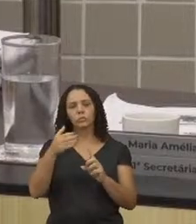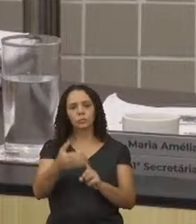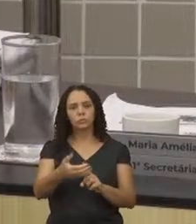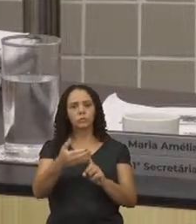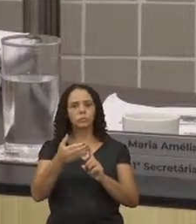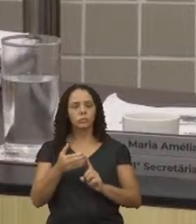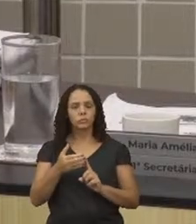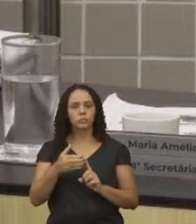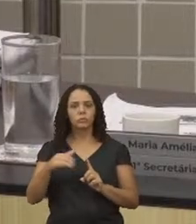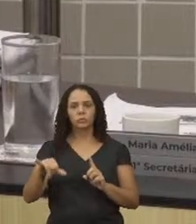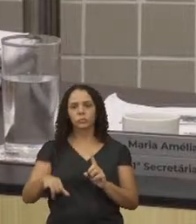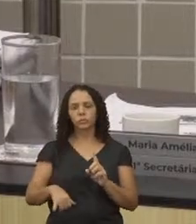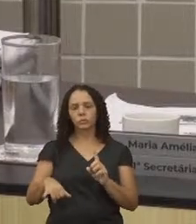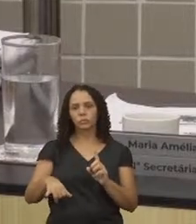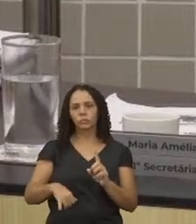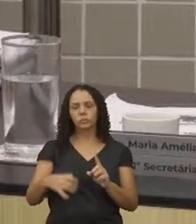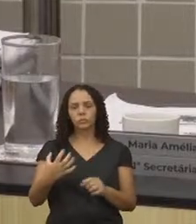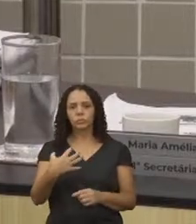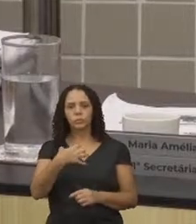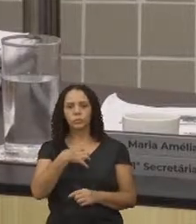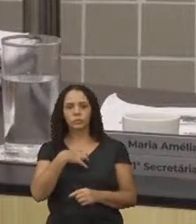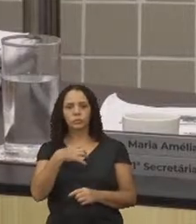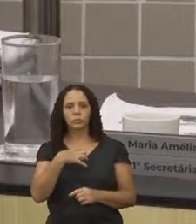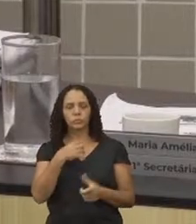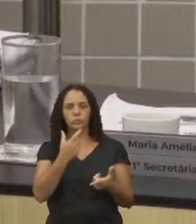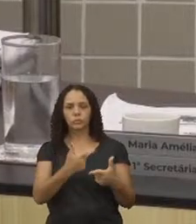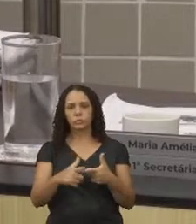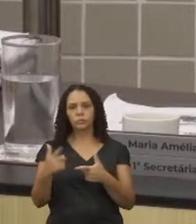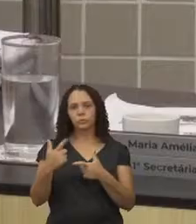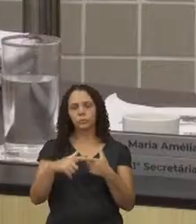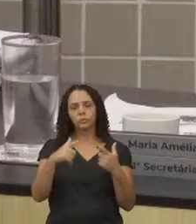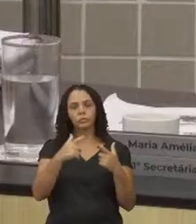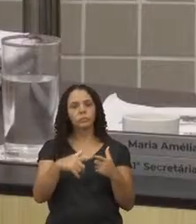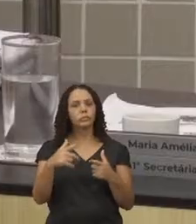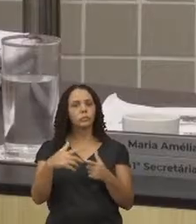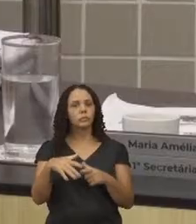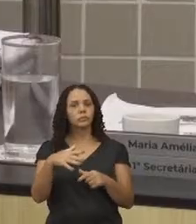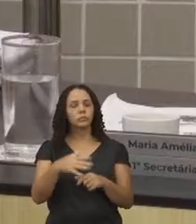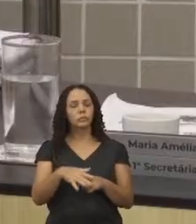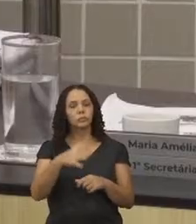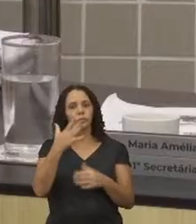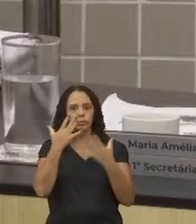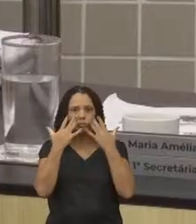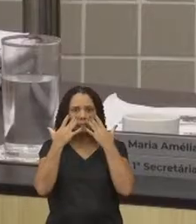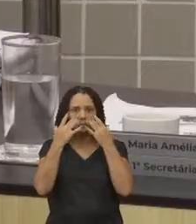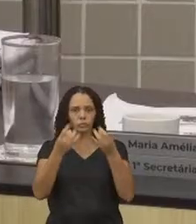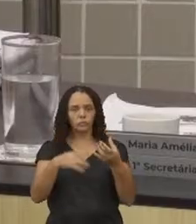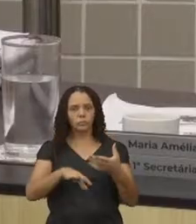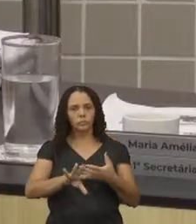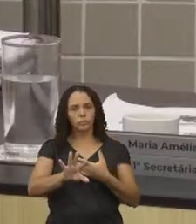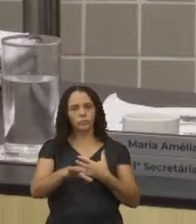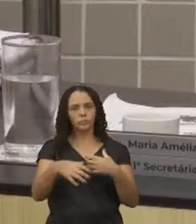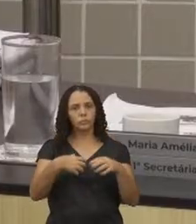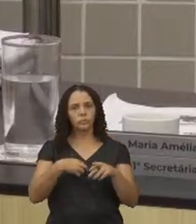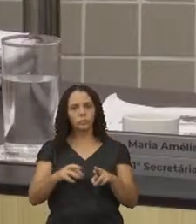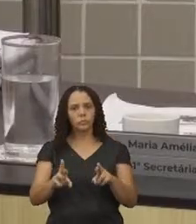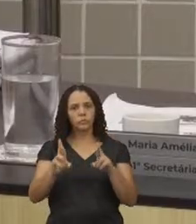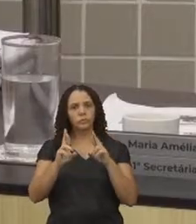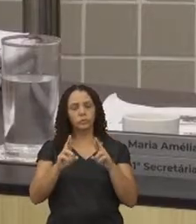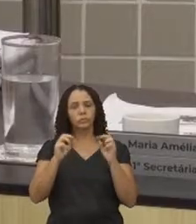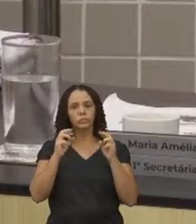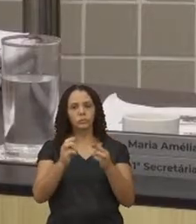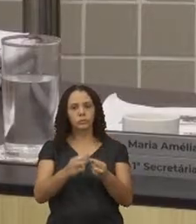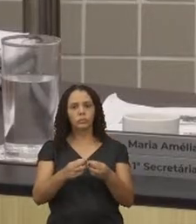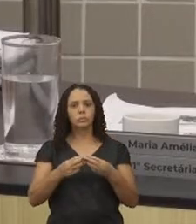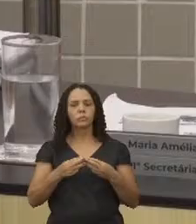pessoas em sofrimento emocional, promovendo a escuta, a empatia e a esperança. Que esta moção registre